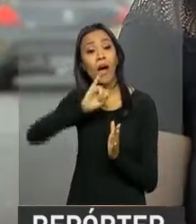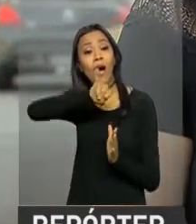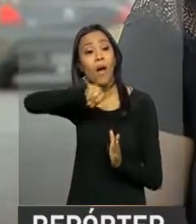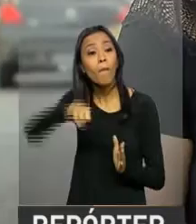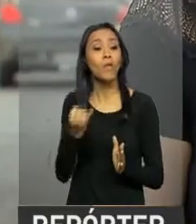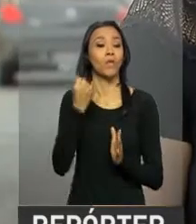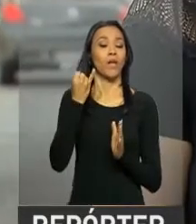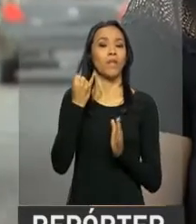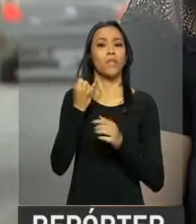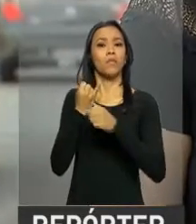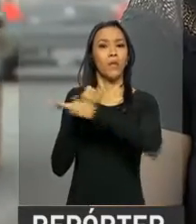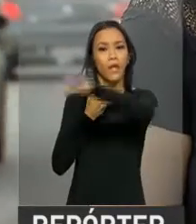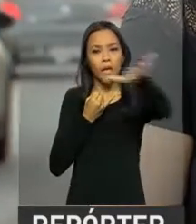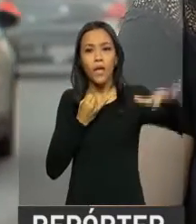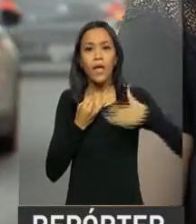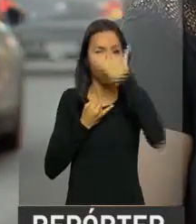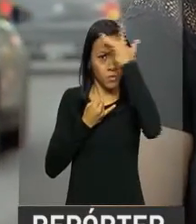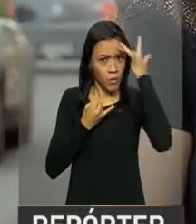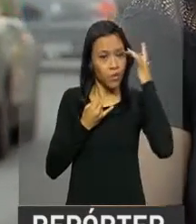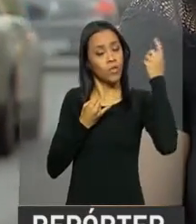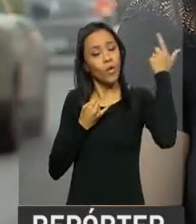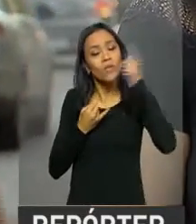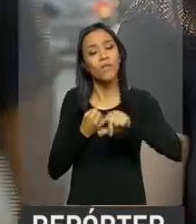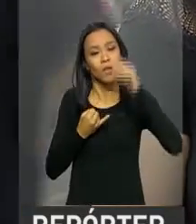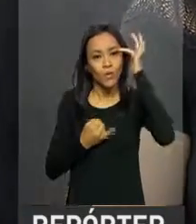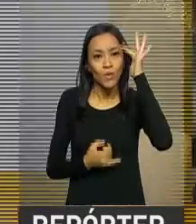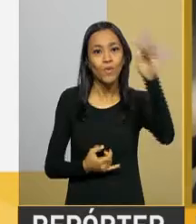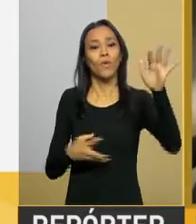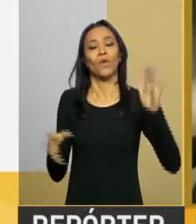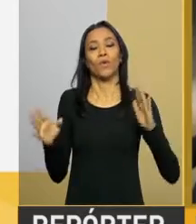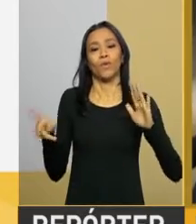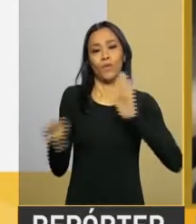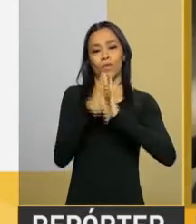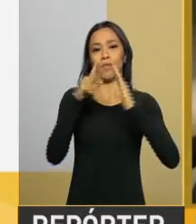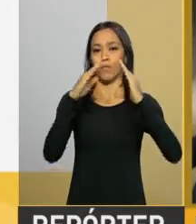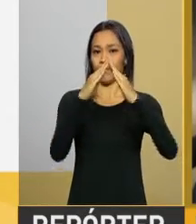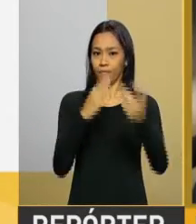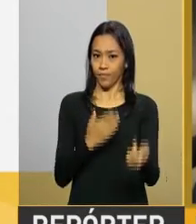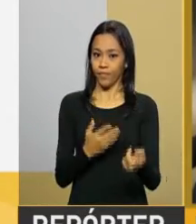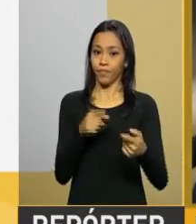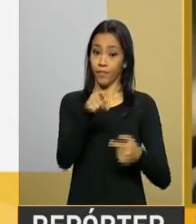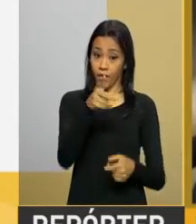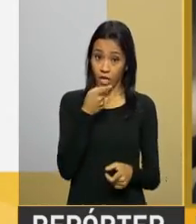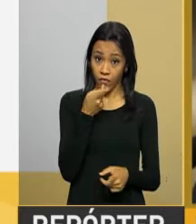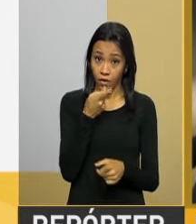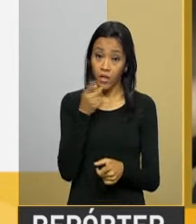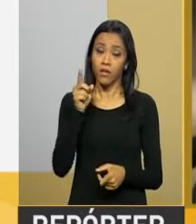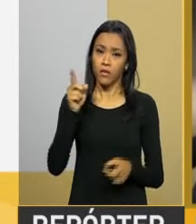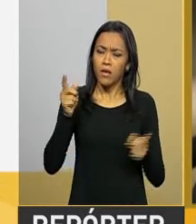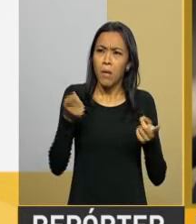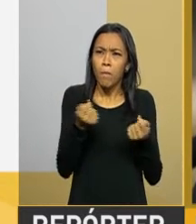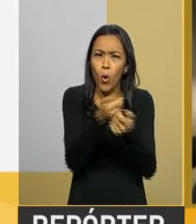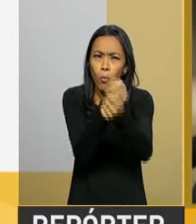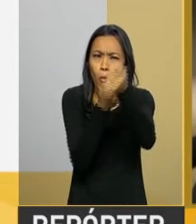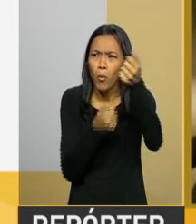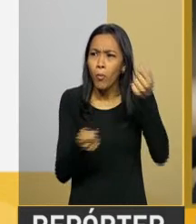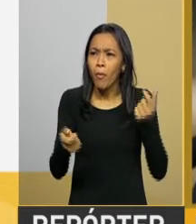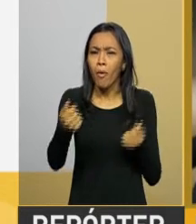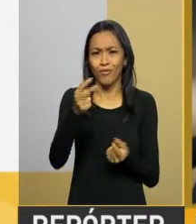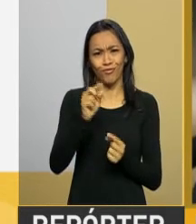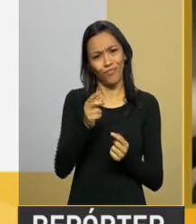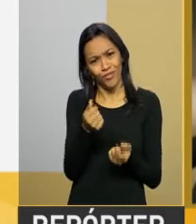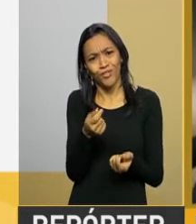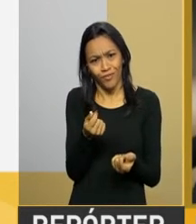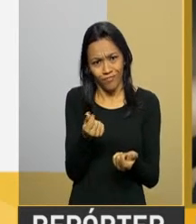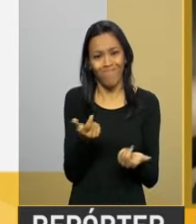para que a população possa realizar o sonho da casa própria. Há possibilidade, nessa escassez de recursos, independente do programa Minha